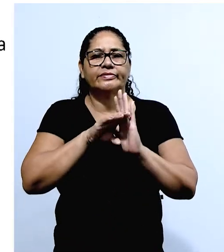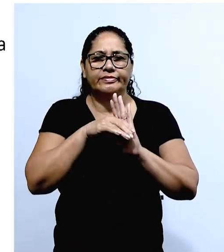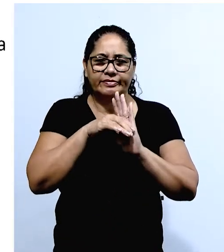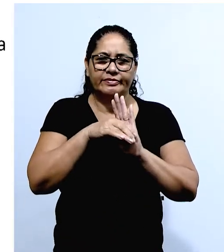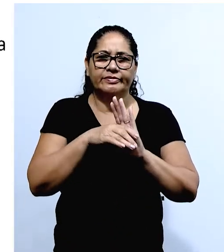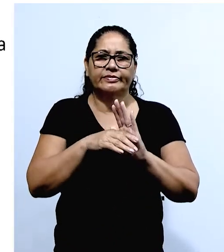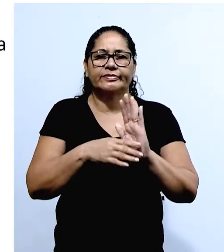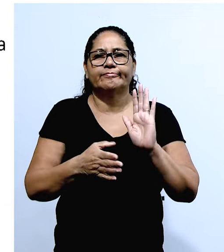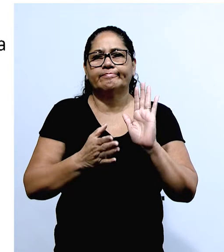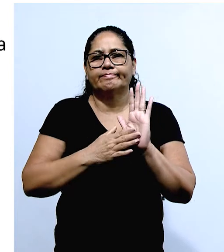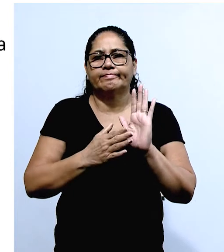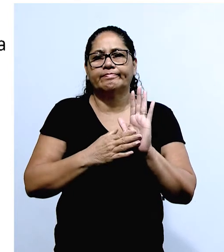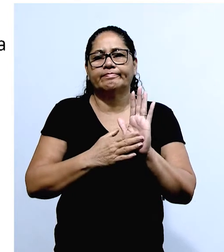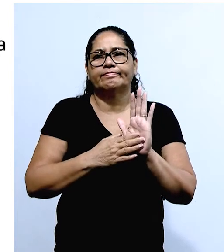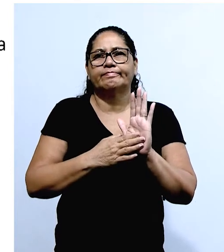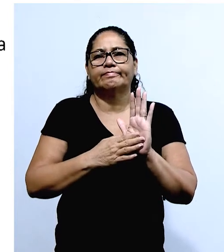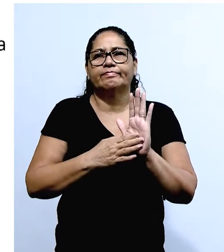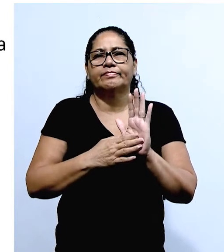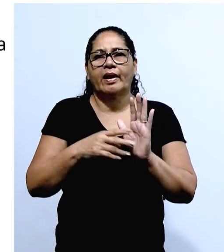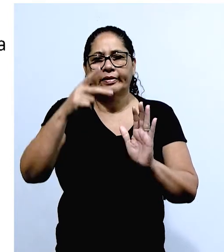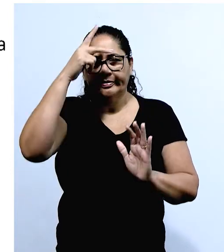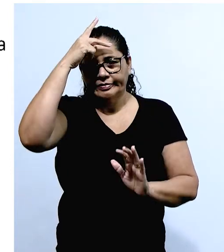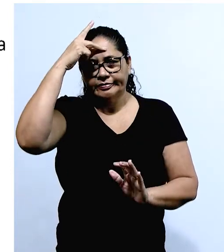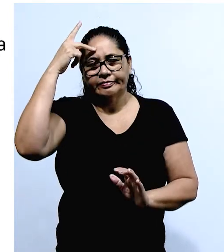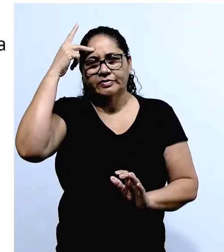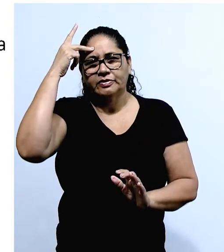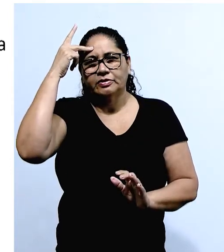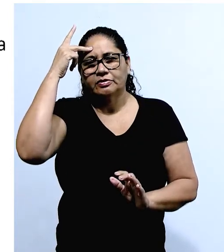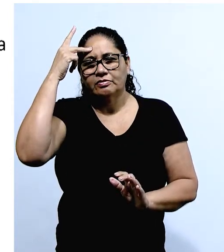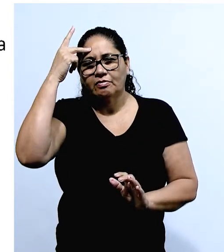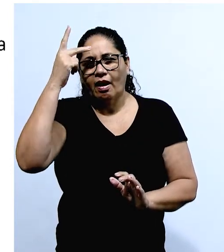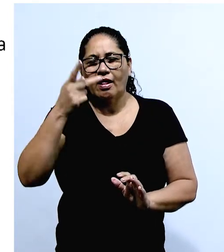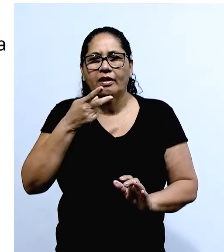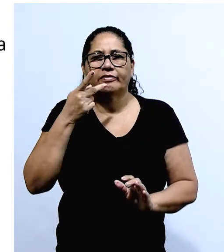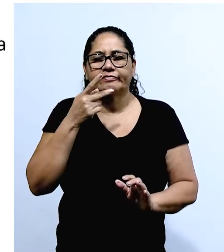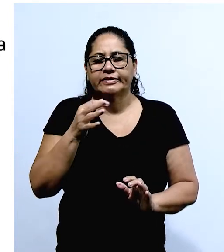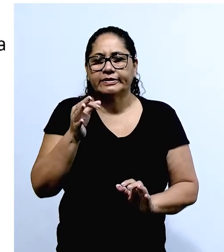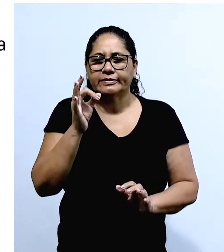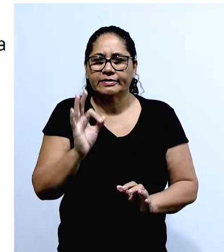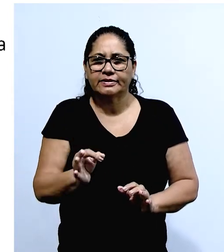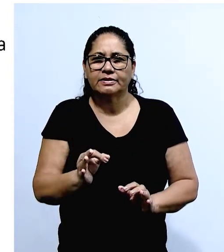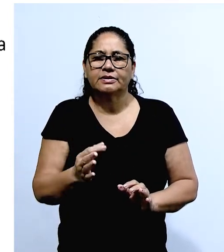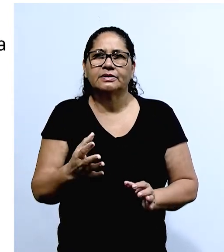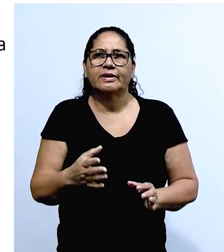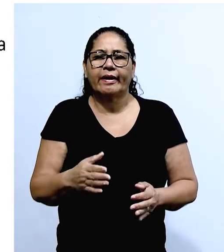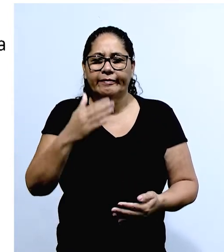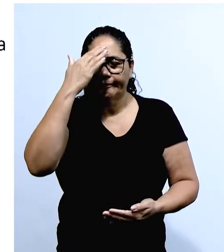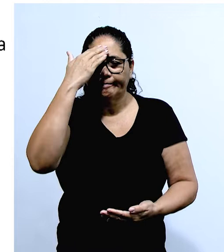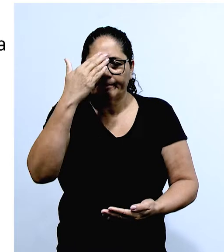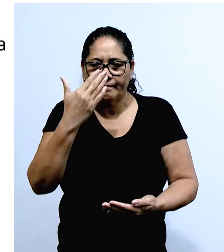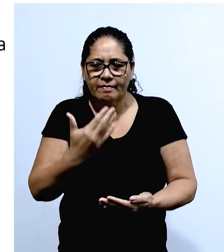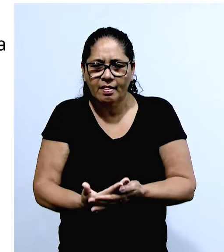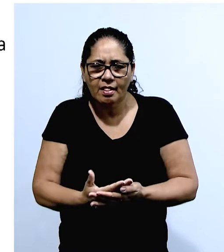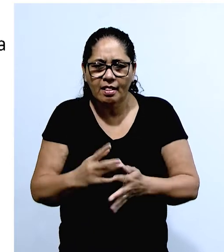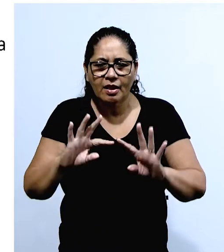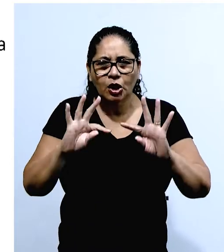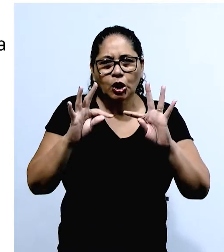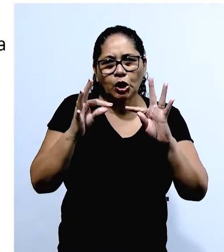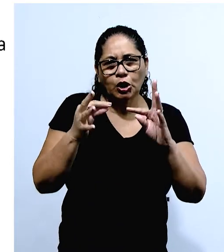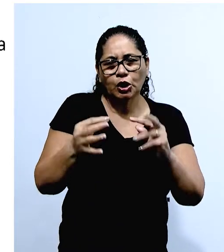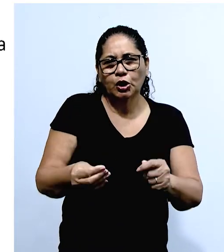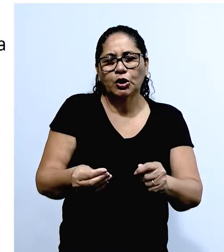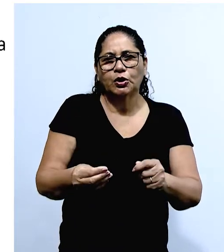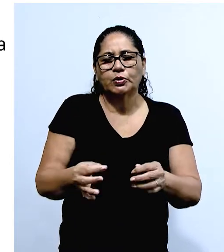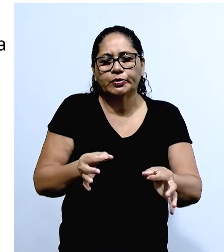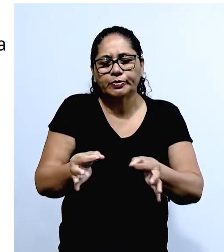né? O autor Andrade, 2008, aqui ele afirma que a missão deve ter credibilidade e que todos os que trabalham na